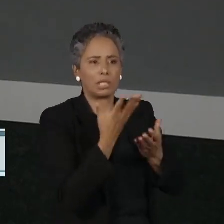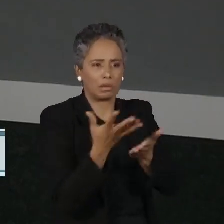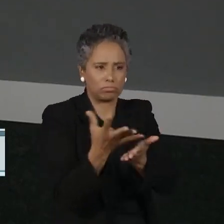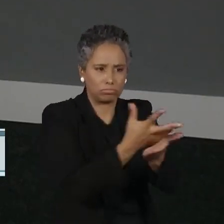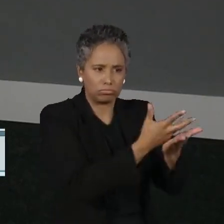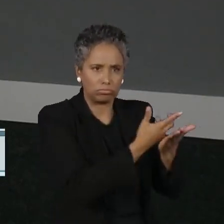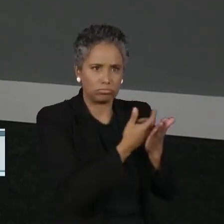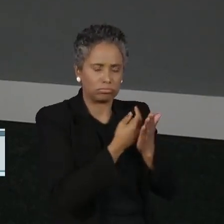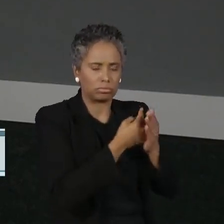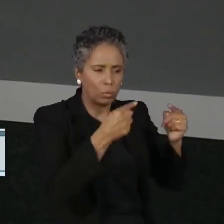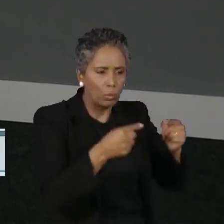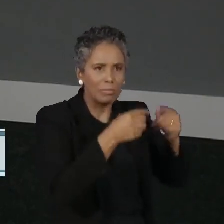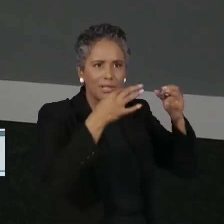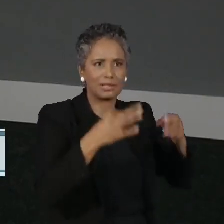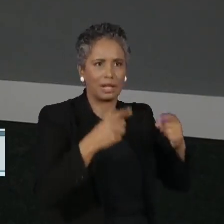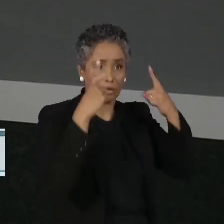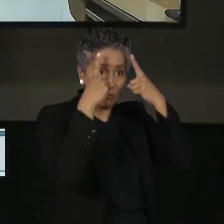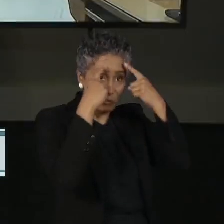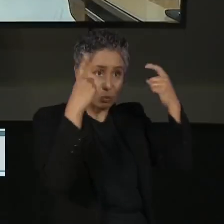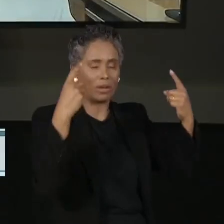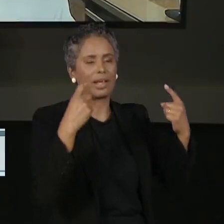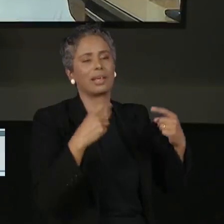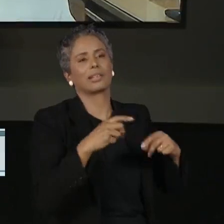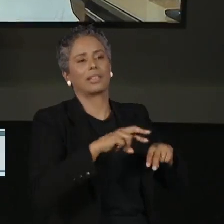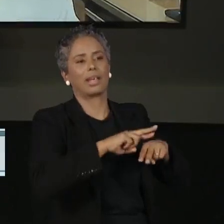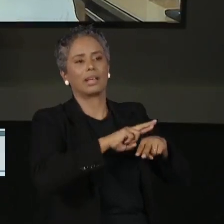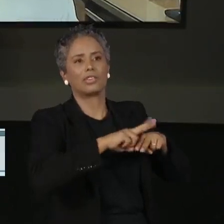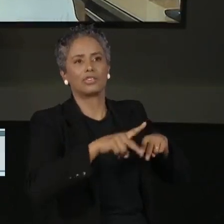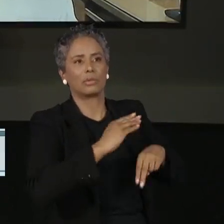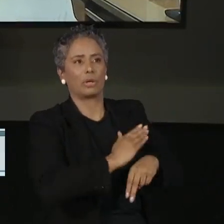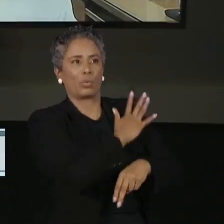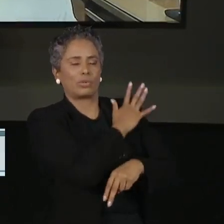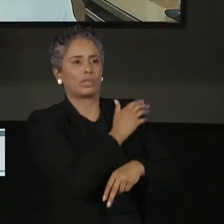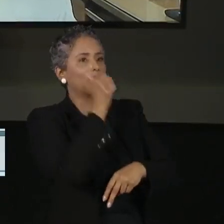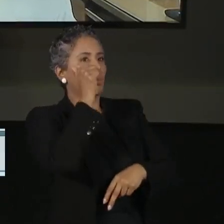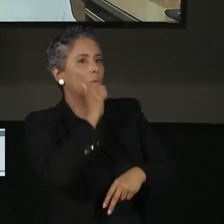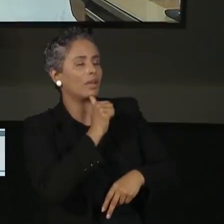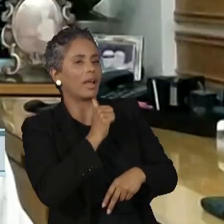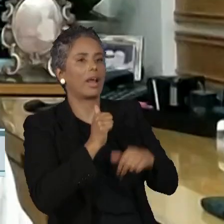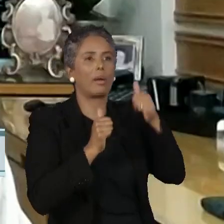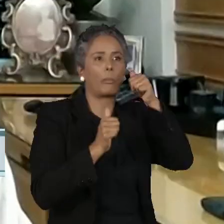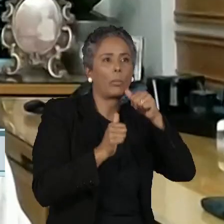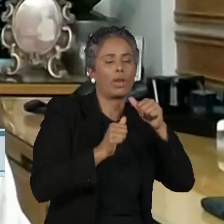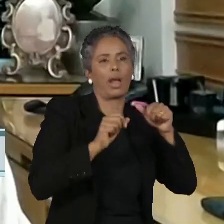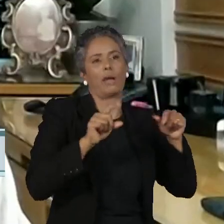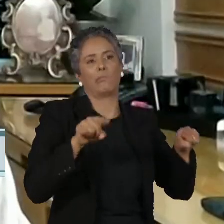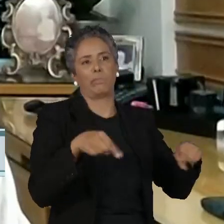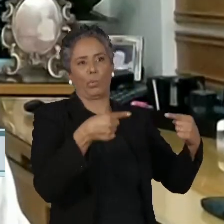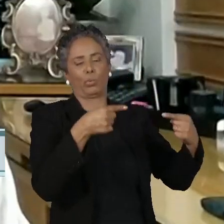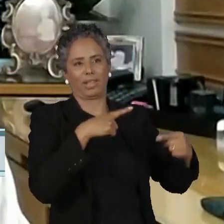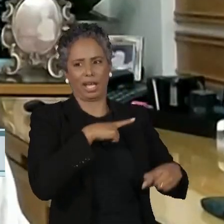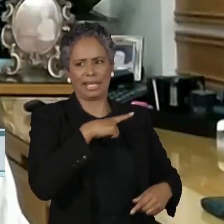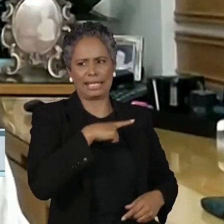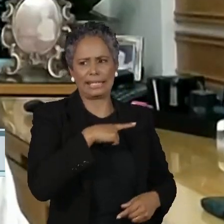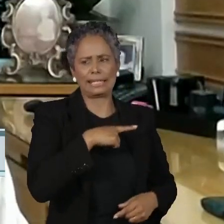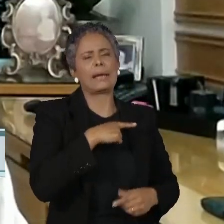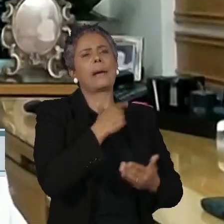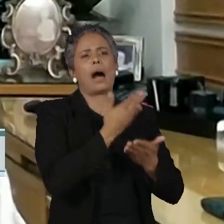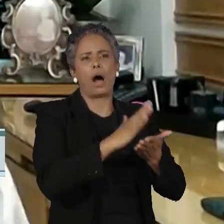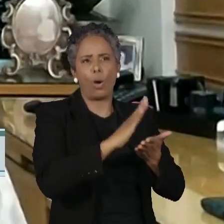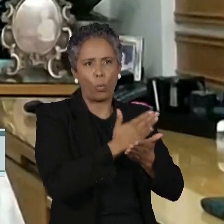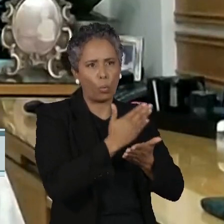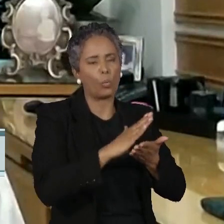preconceito da mulher contra a outra mulher? Bom, aí eu vou falar uma opinião pessoal minha, né? Eu acho que muitas